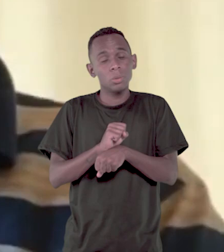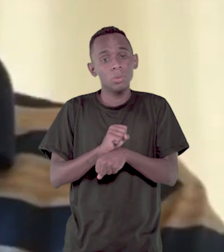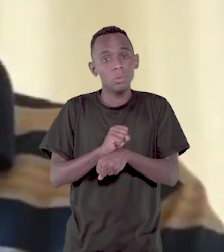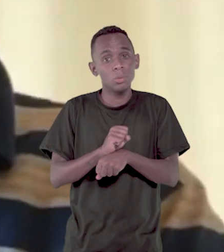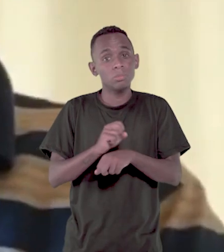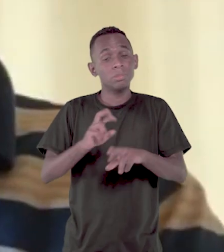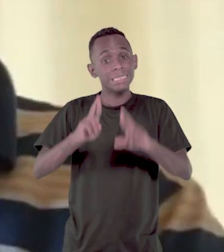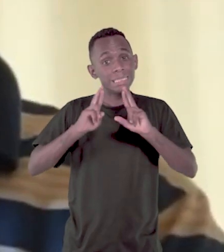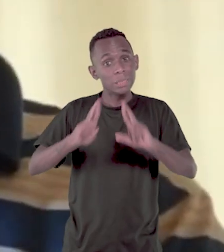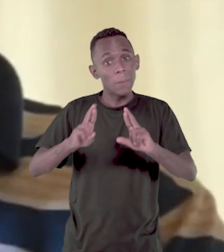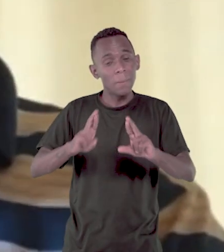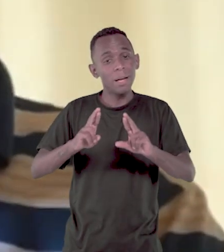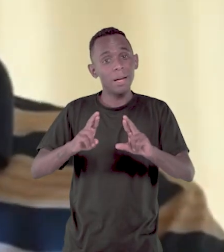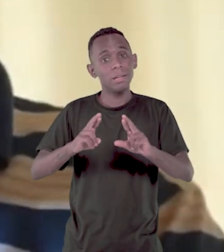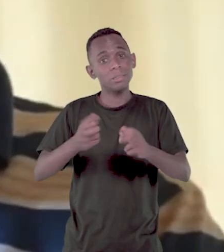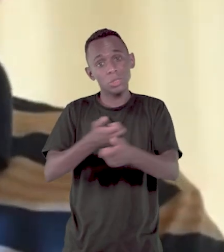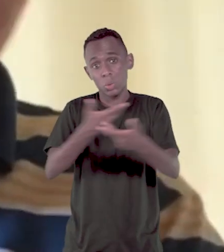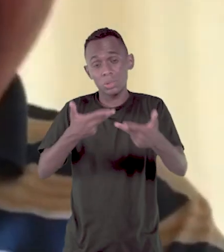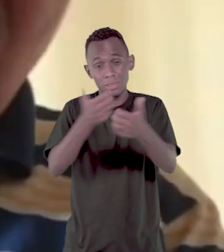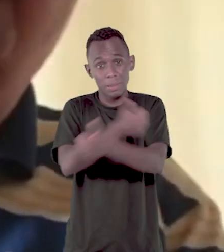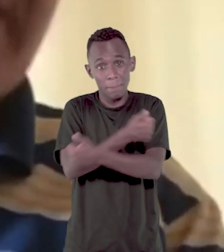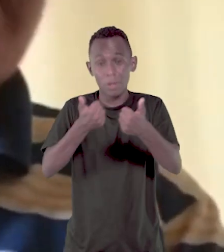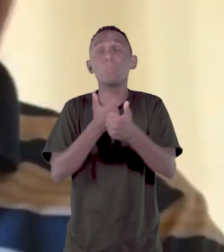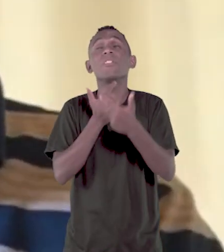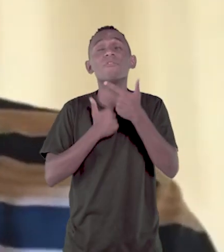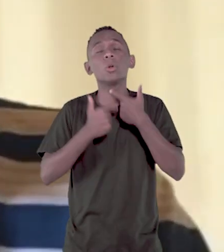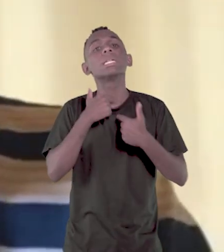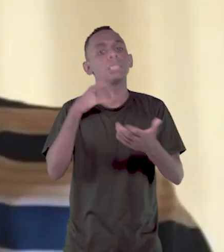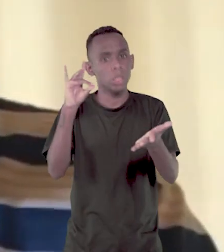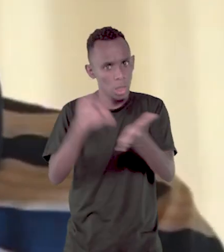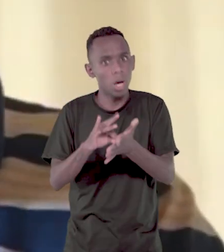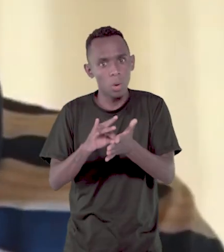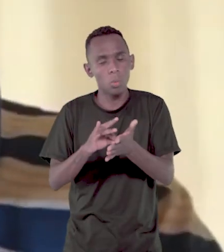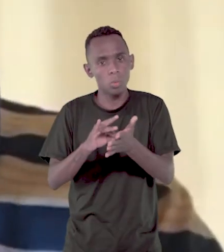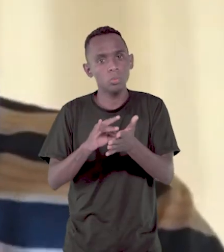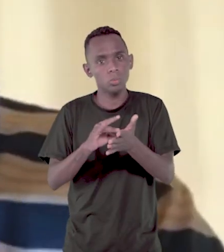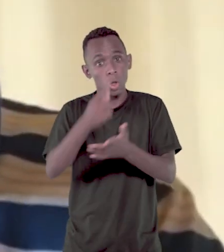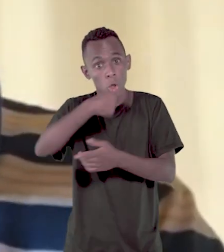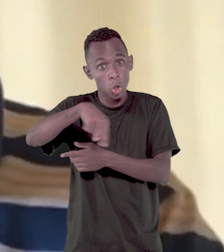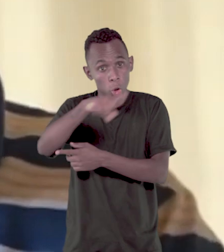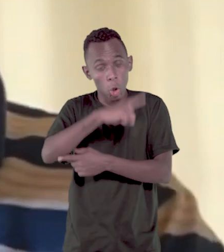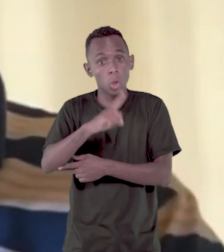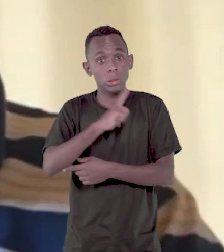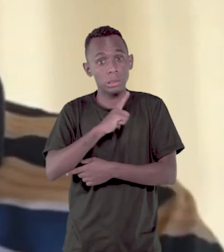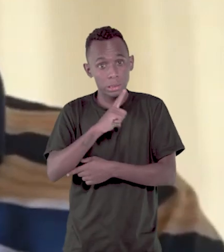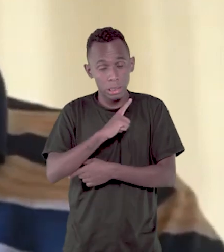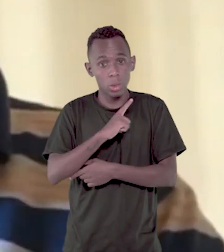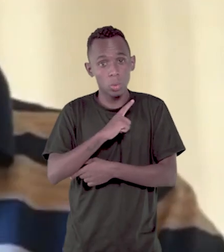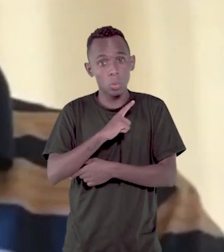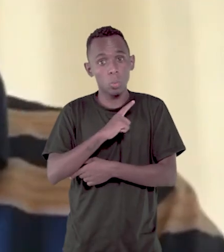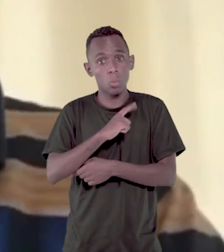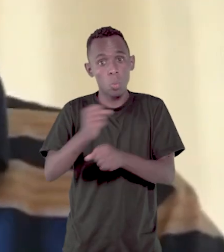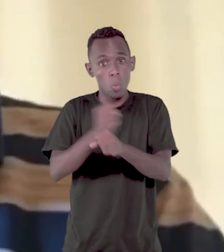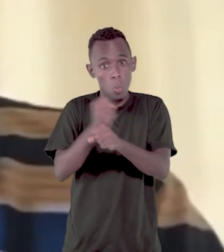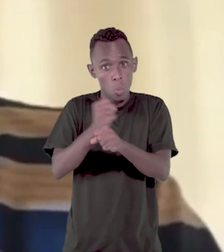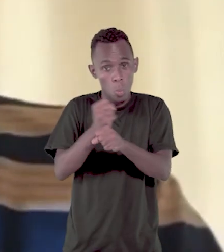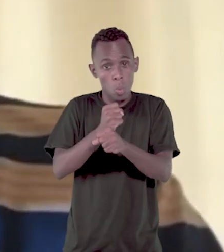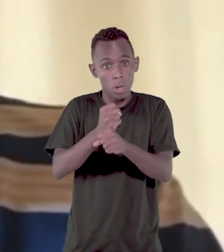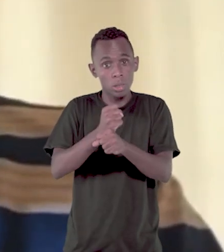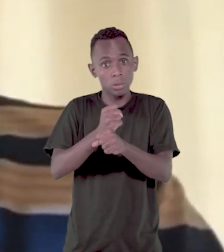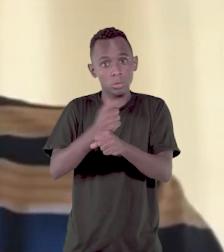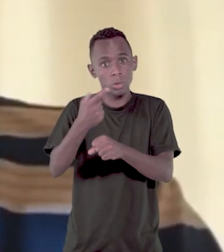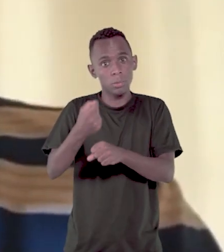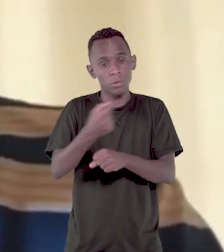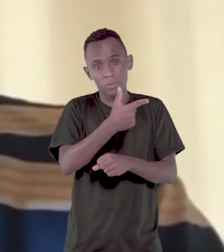estou esperando que as coisas melhorem. O meu desejo verdadeiro mesmo é que nós tenhamos um ano, este